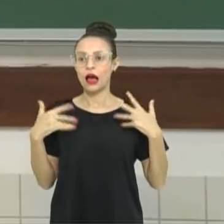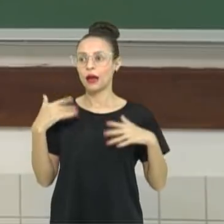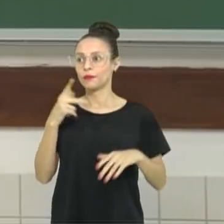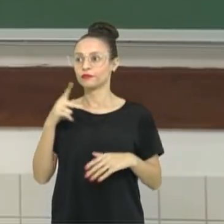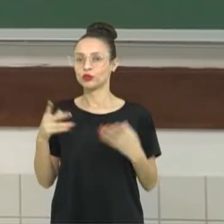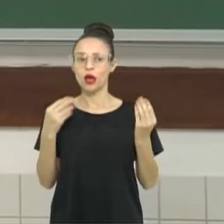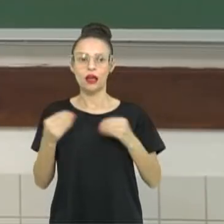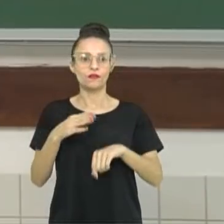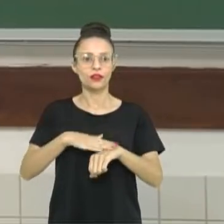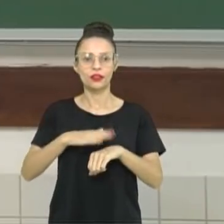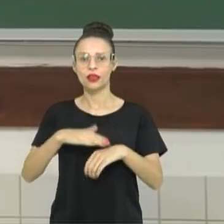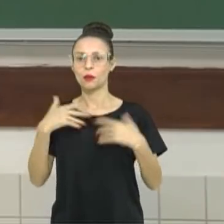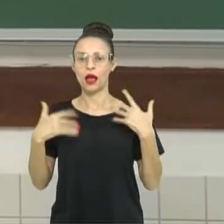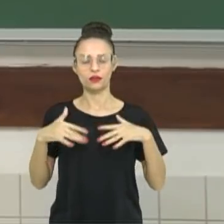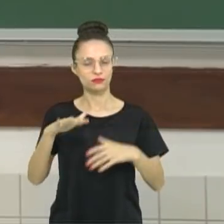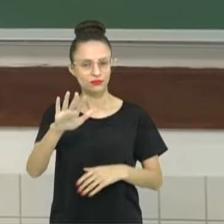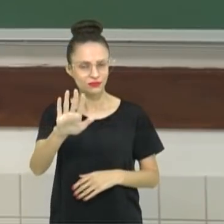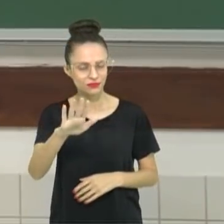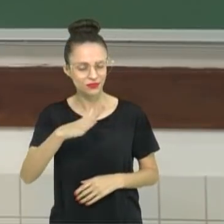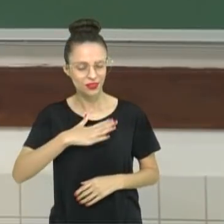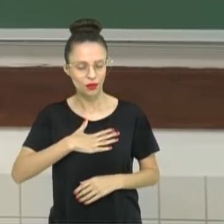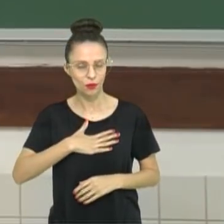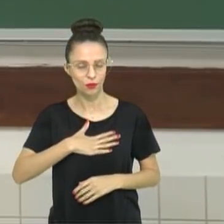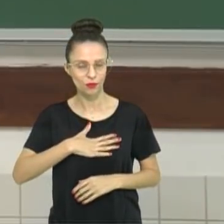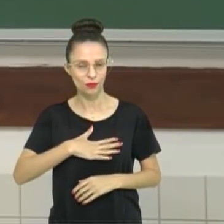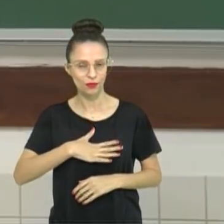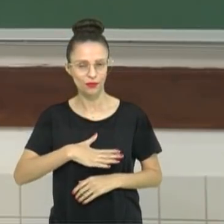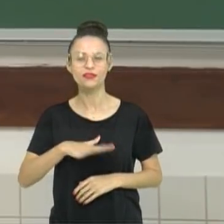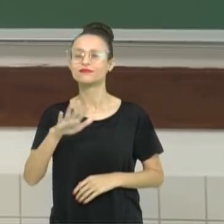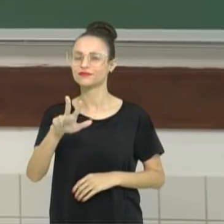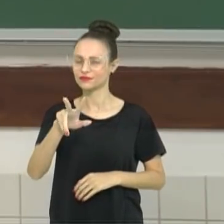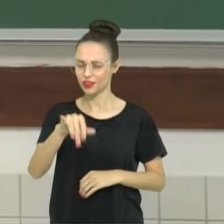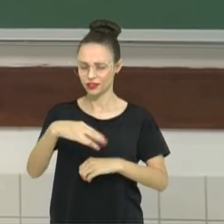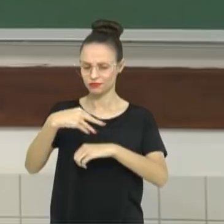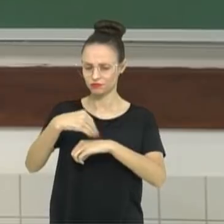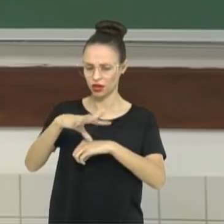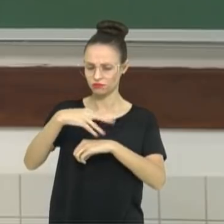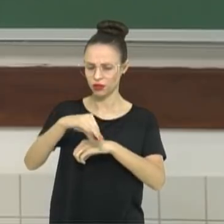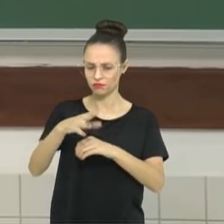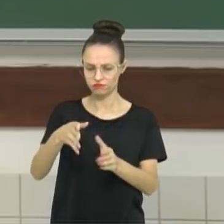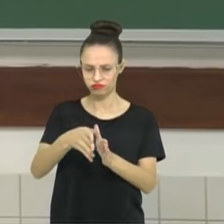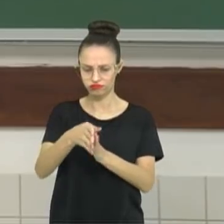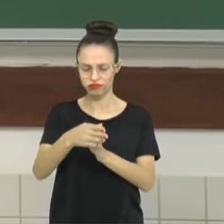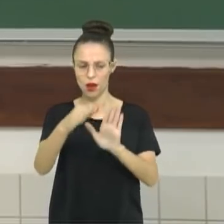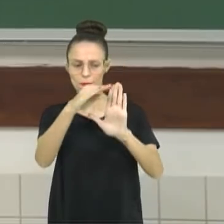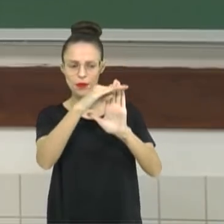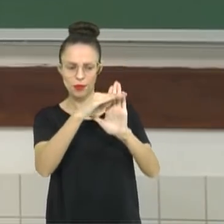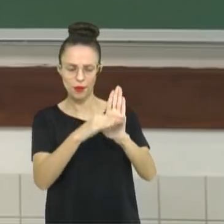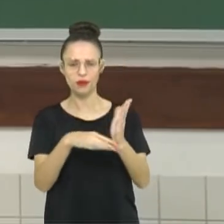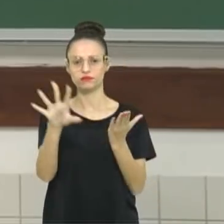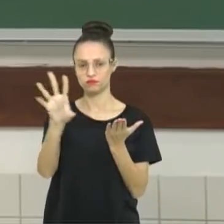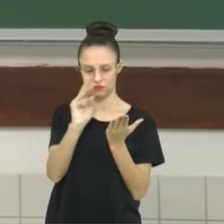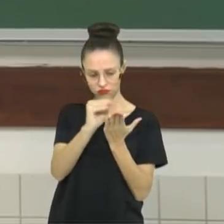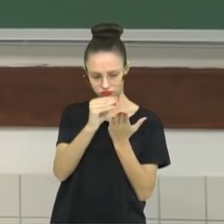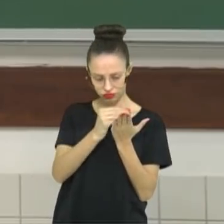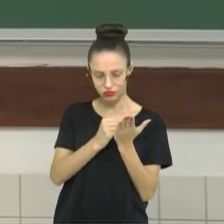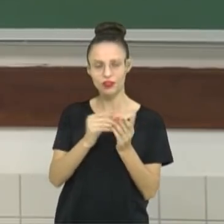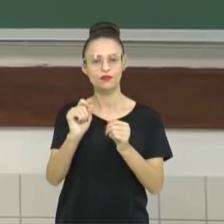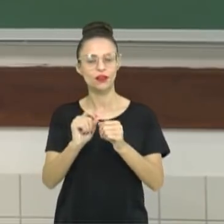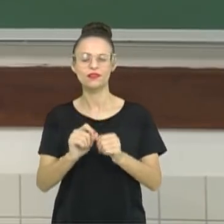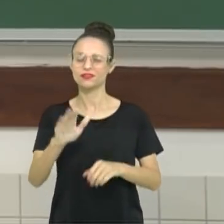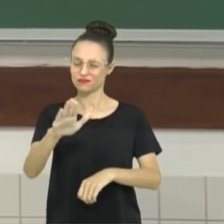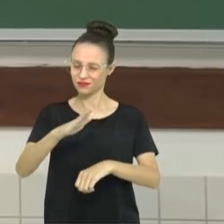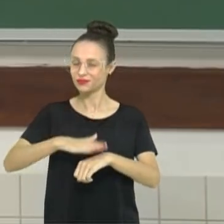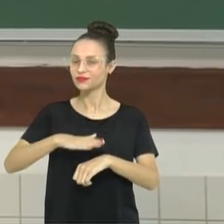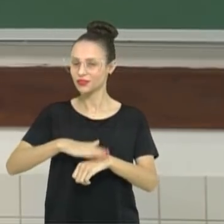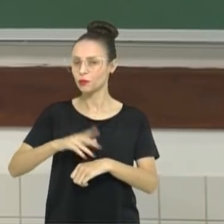professora, mas não vai dar tempo nossa aula. Não, calma. Você vai receber as orientações, vai anotar o passo a passo e vai produzir com